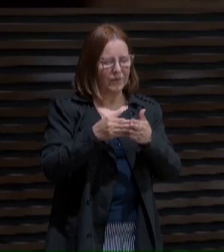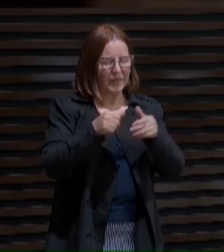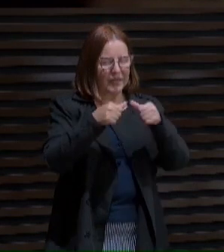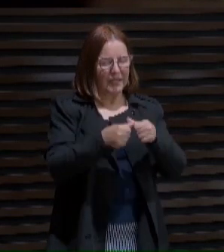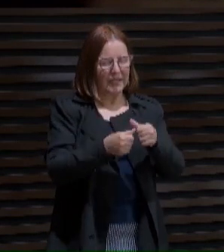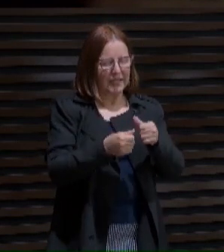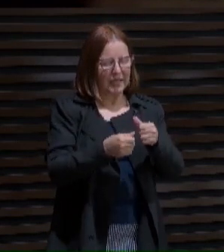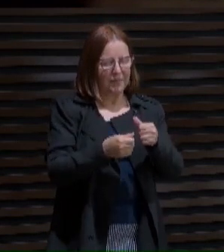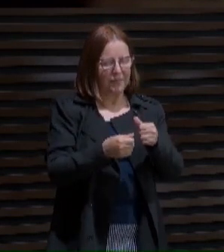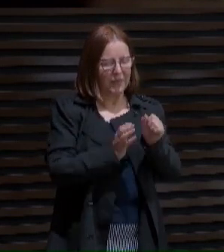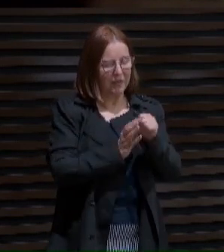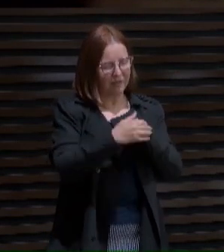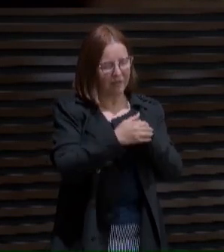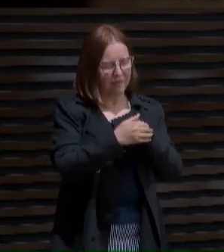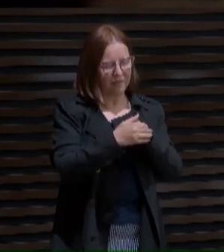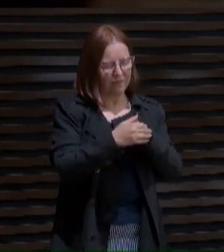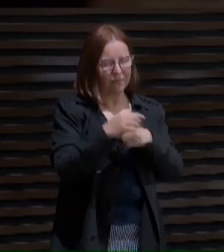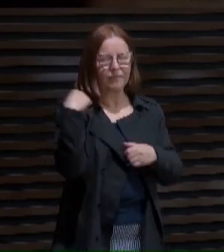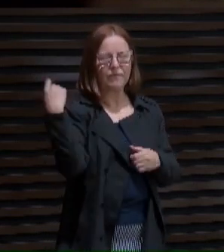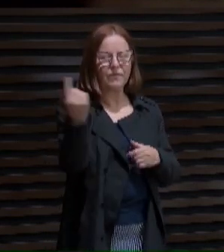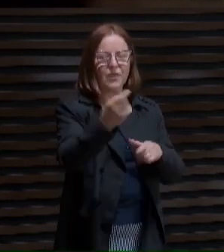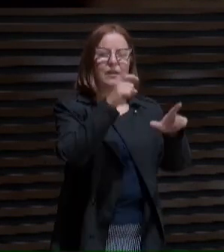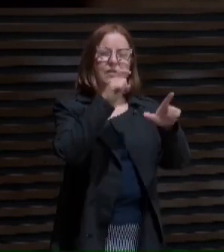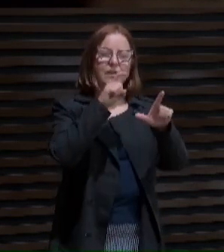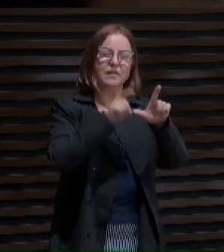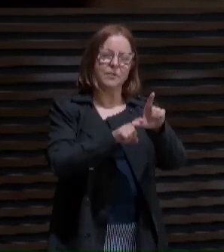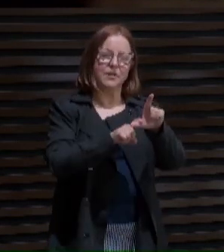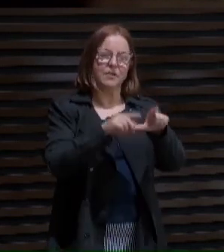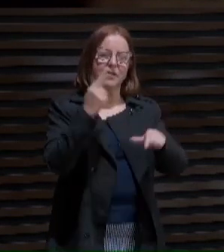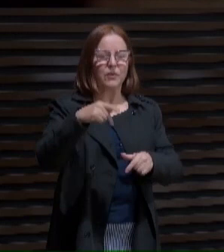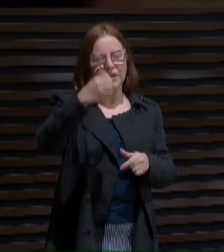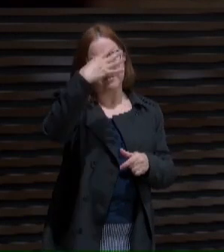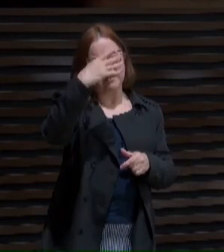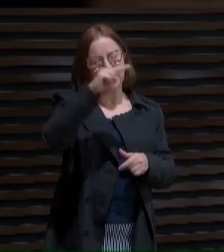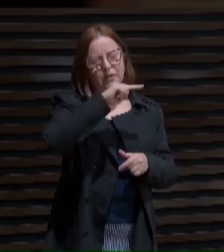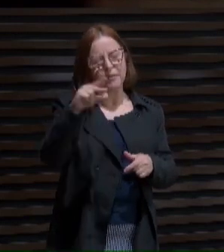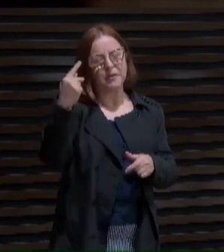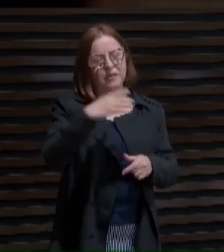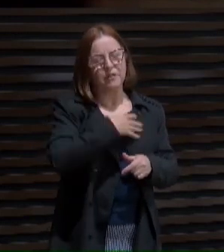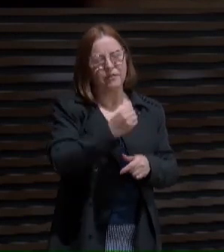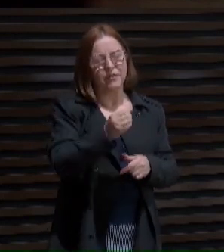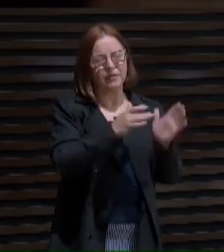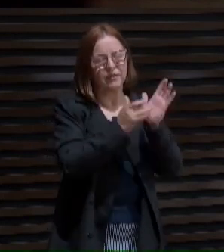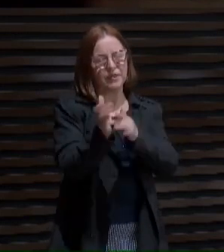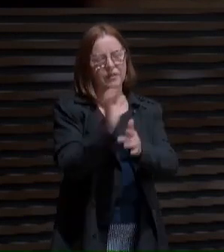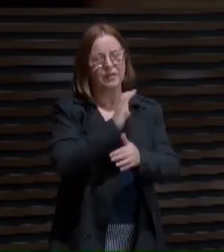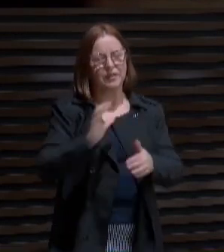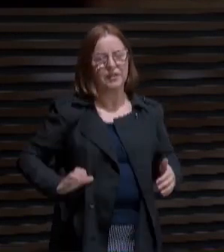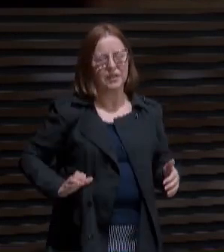oculto. Dependemos, Pai, da Tua revelação. E é no nome do Teu Filho Jesus Cristo que nós